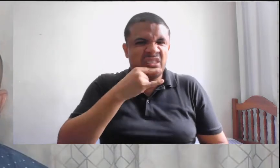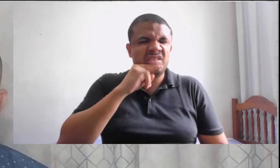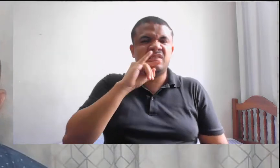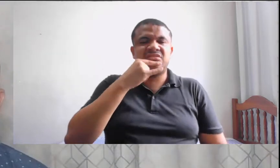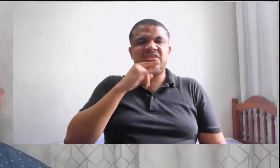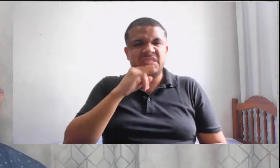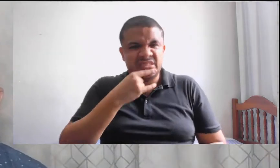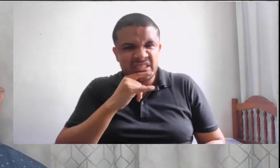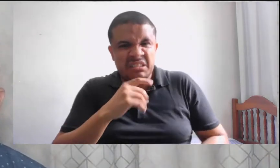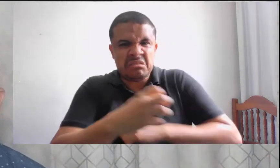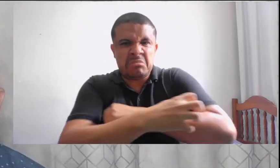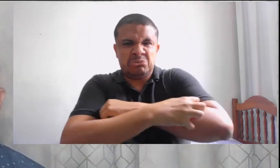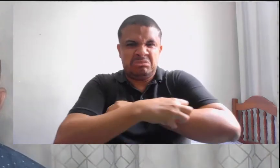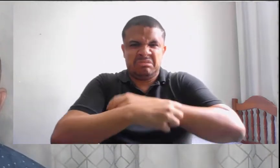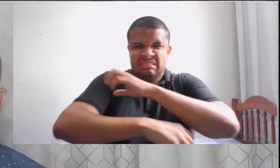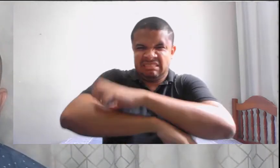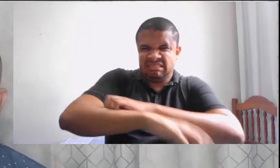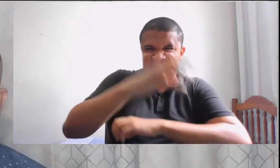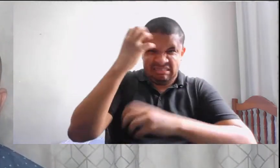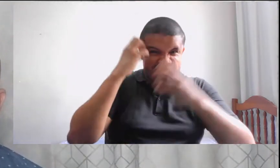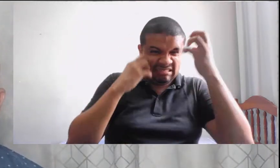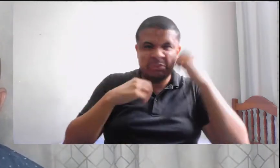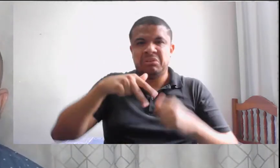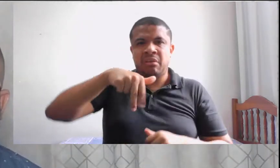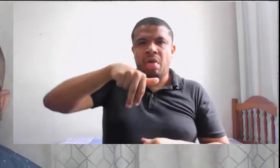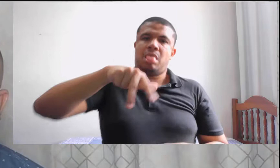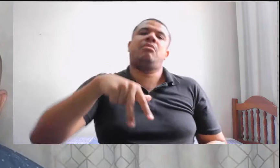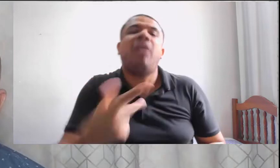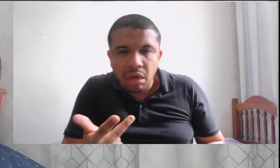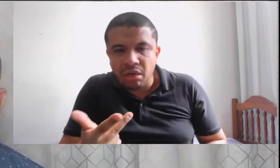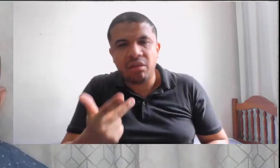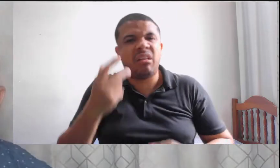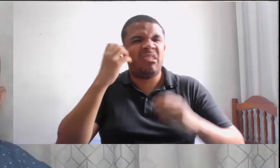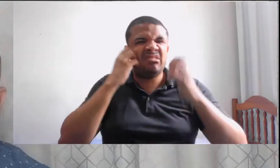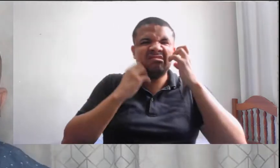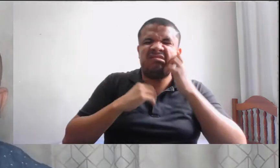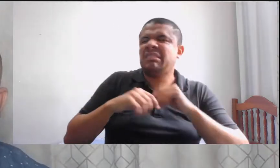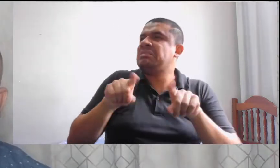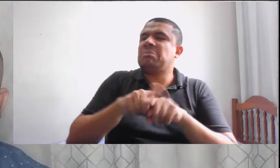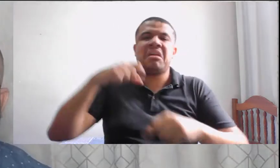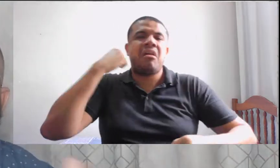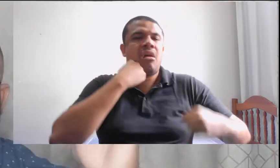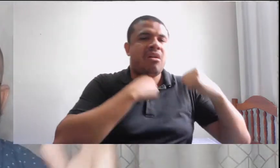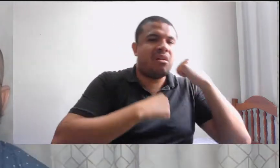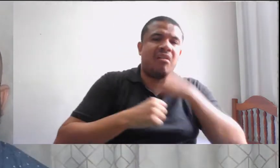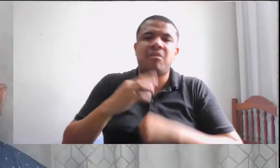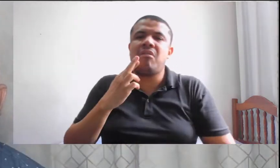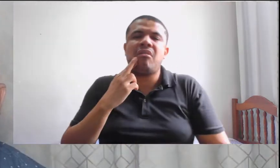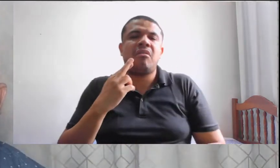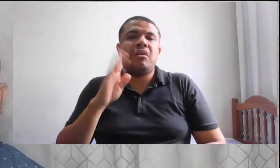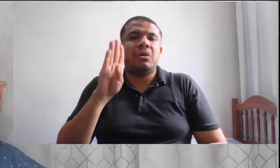Às vezes esfolado porque tinha caído pelas ruas afora, ou porque tinha brigado pelos bares da